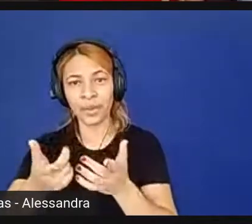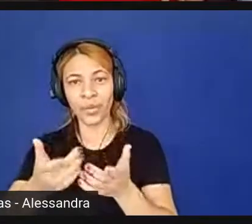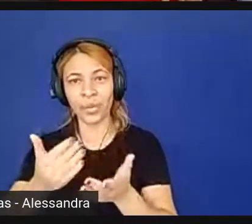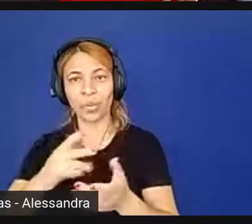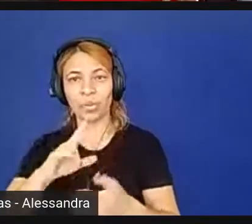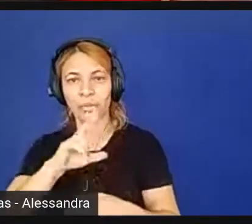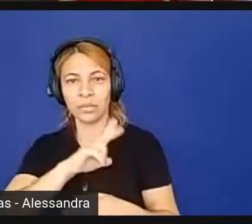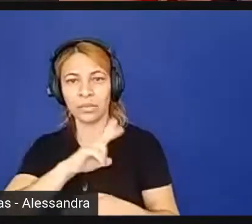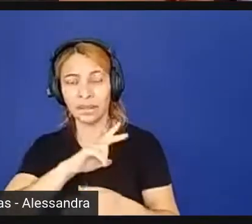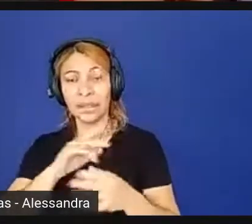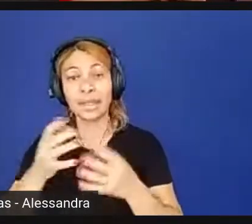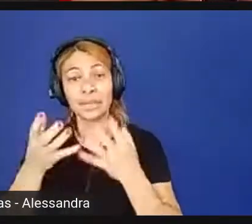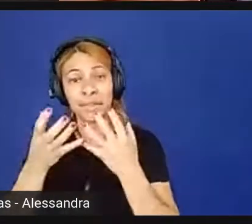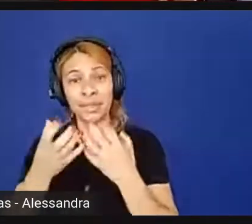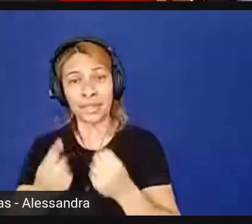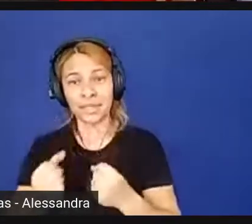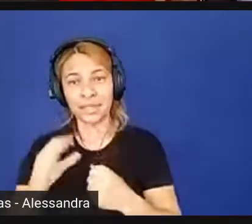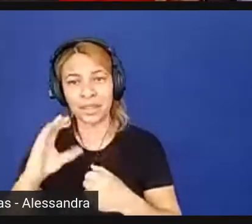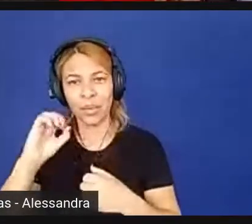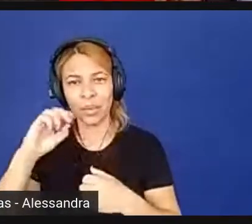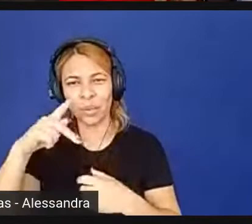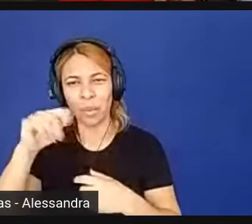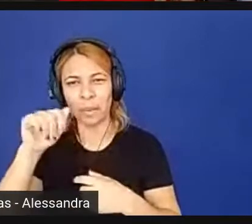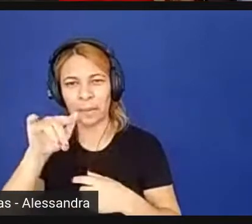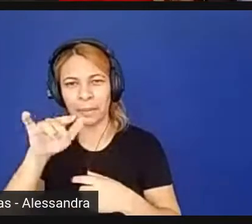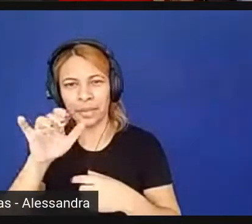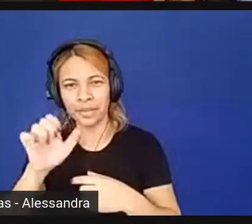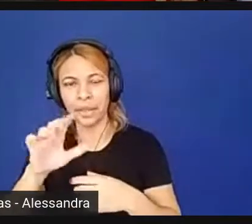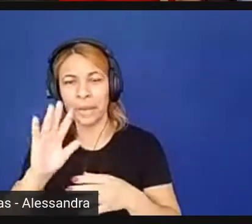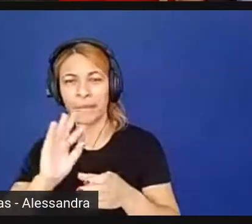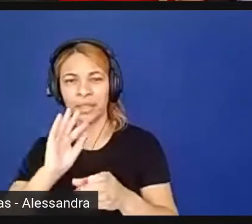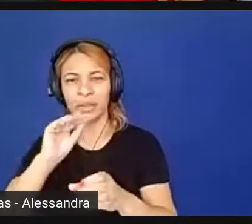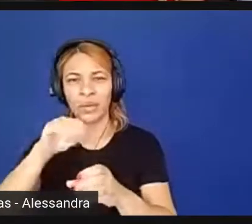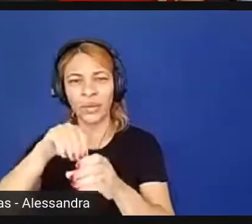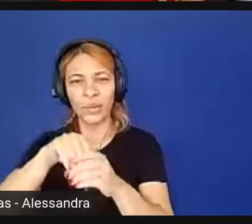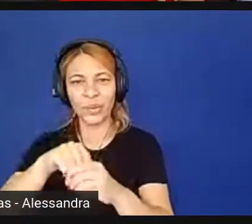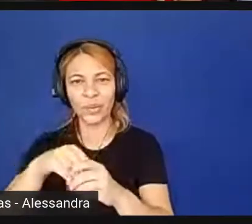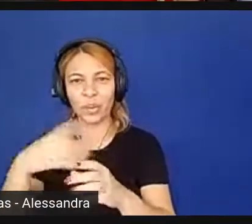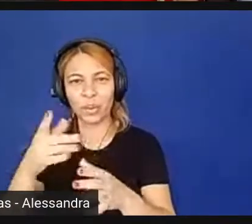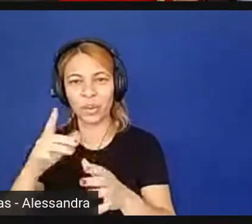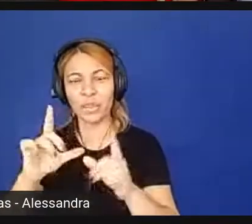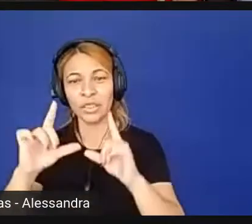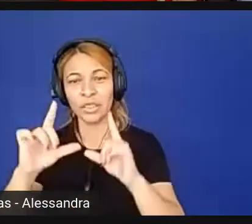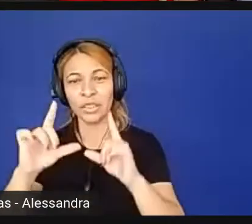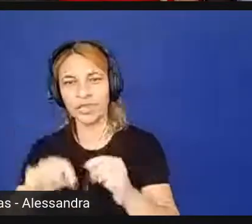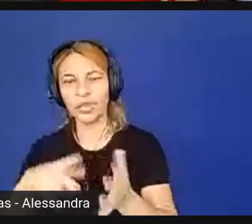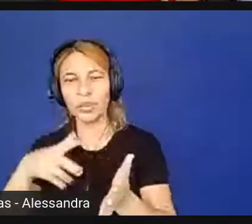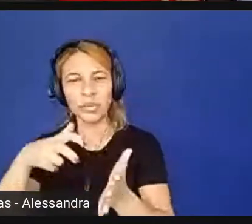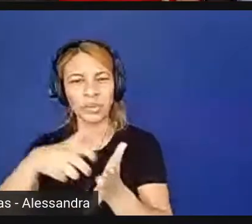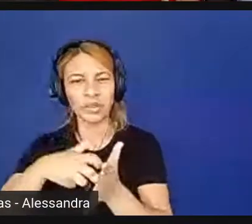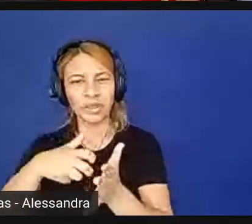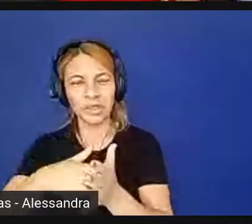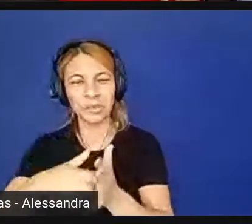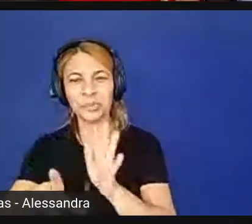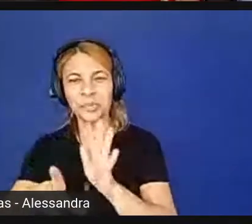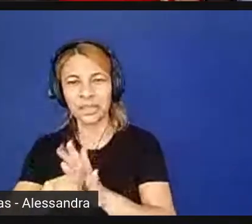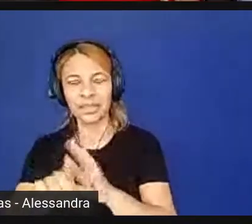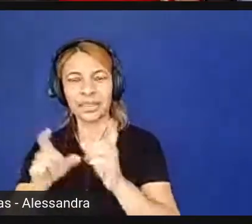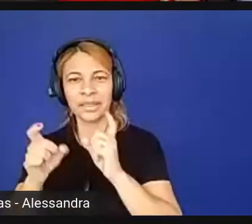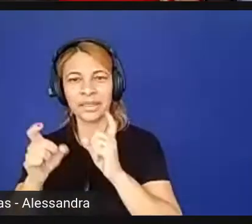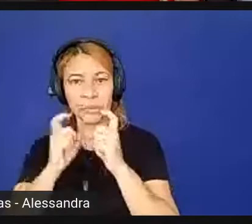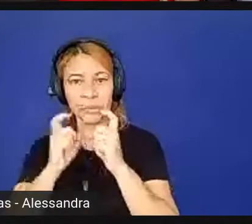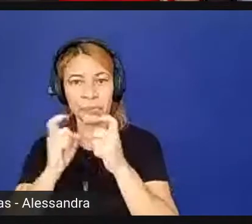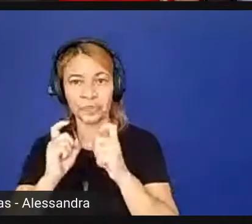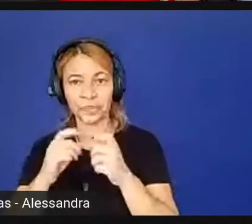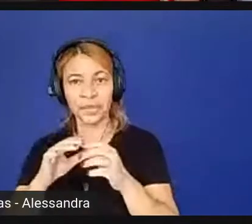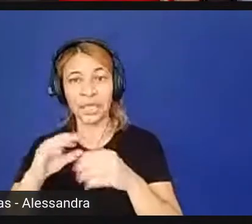compliance, mas obrigou por via transversa, colocando, amenizando penas, colocando agora na lei de licitação. E no